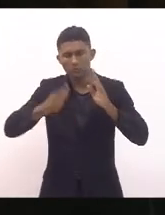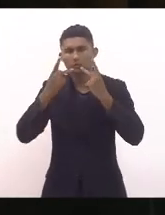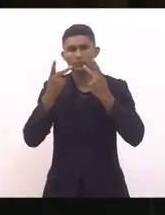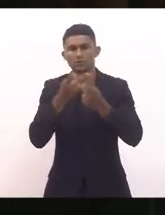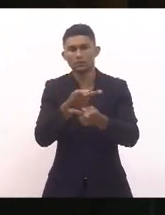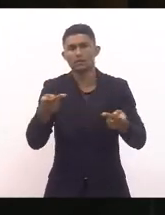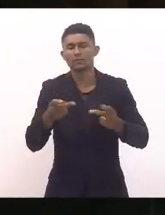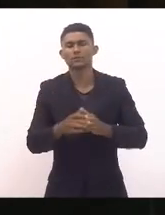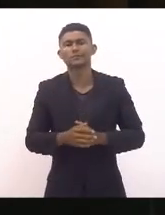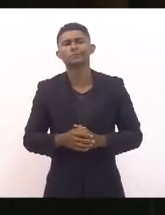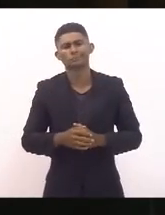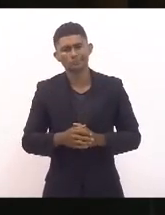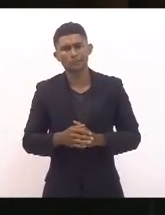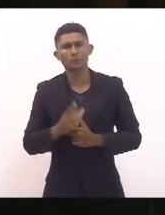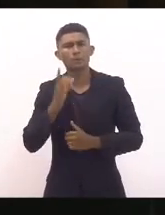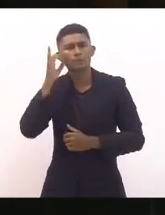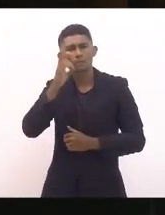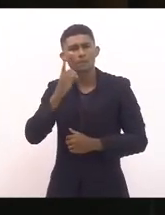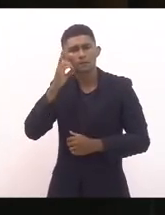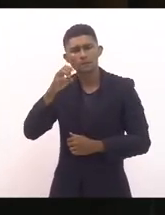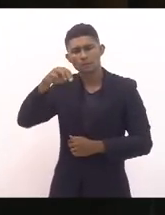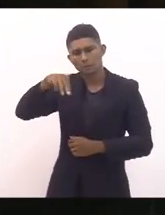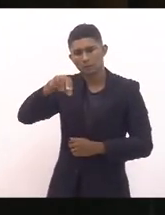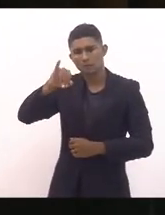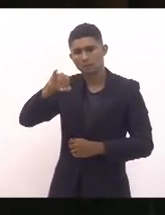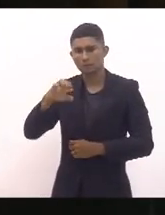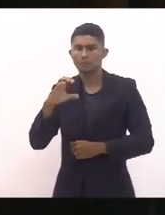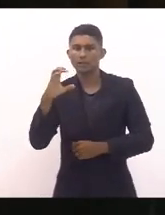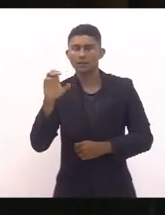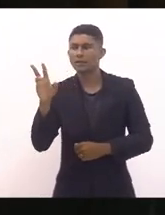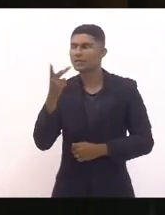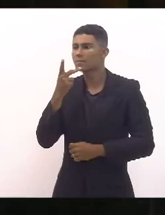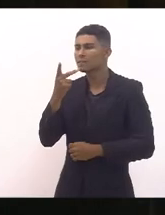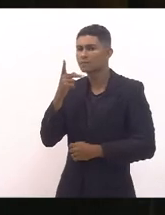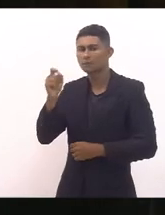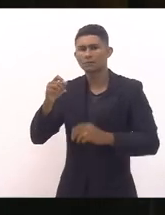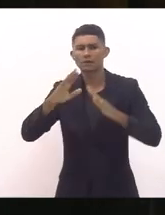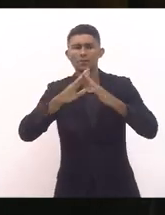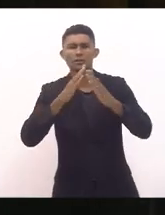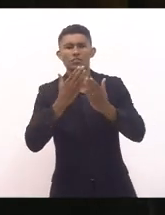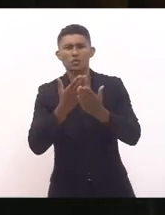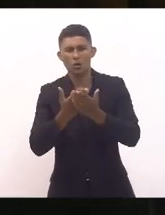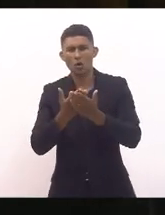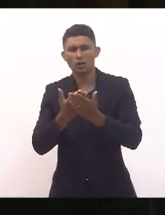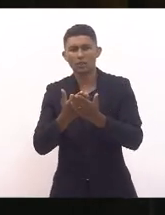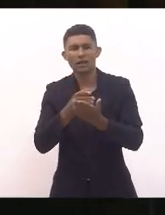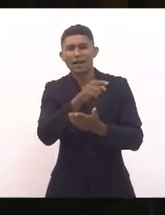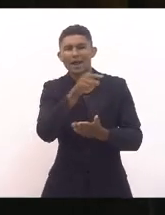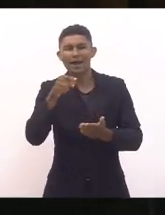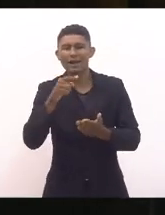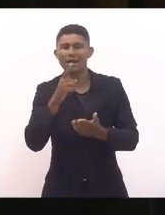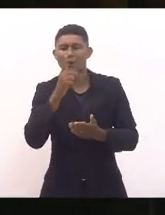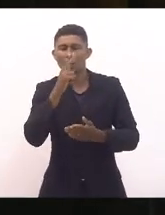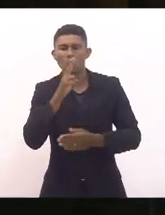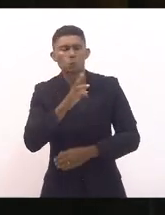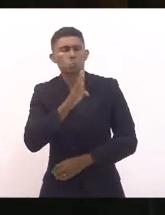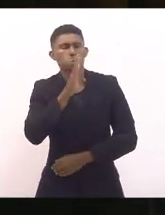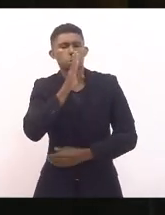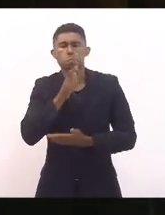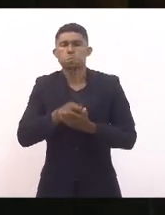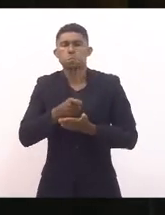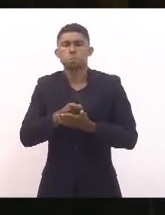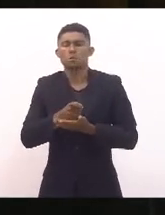vez, aonde o deputado Mink rotula como escola sem mordaça, aonde tem um artigo